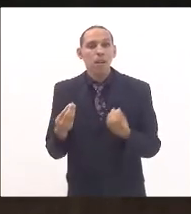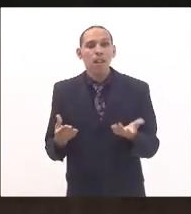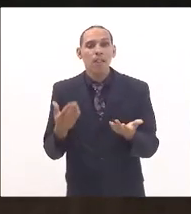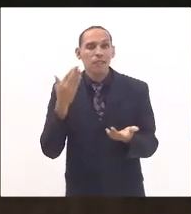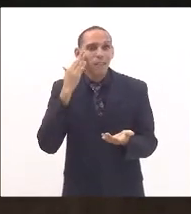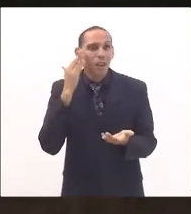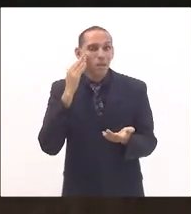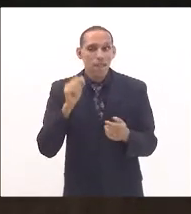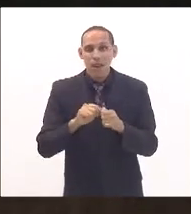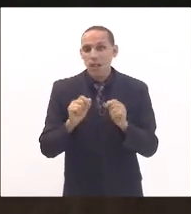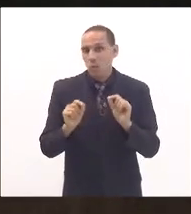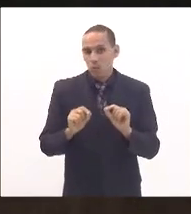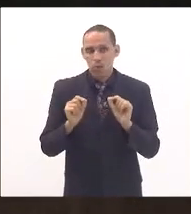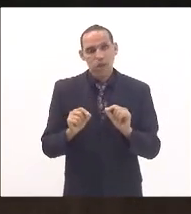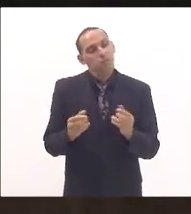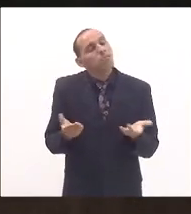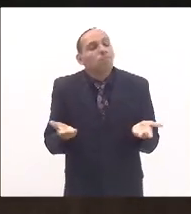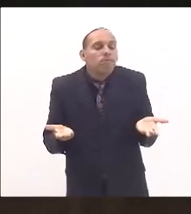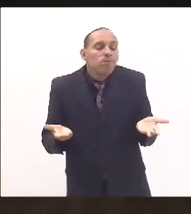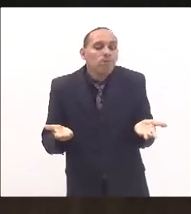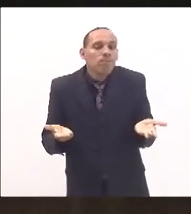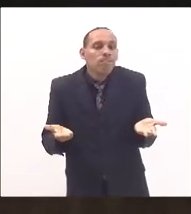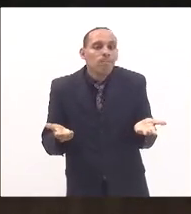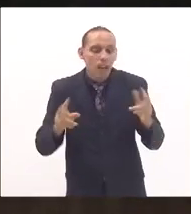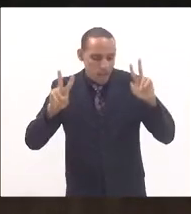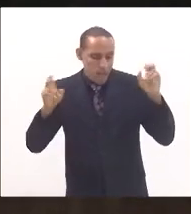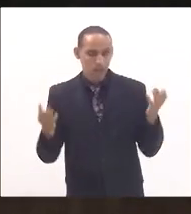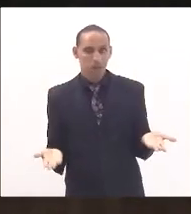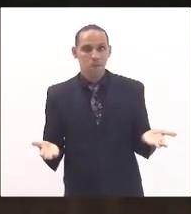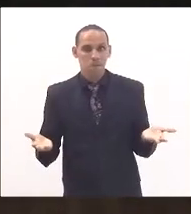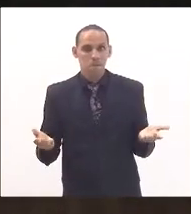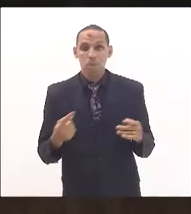relação a essa questão, porque